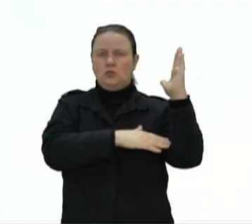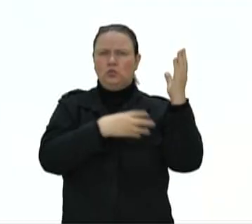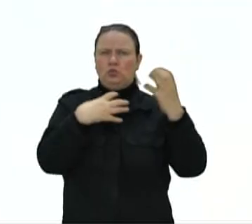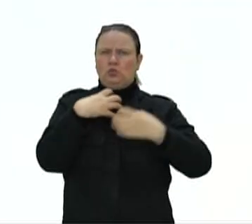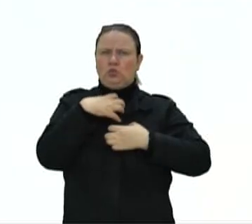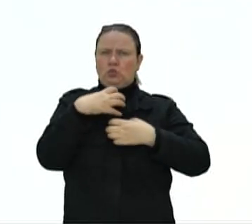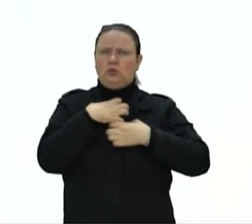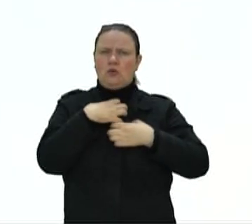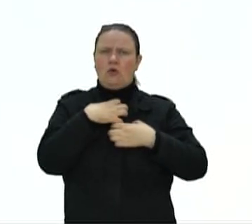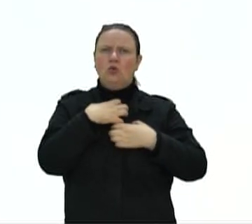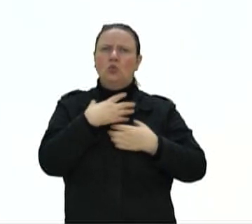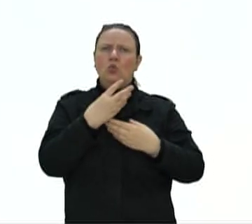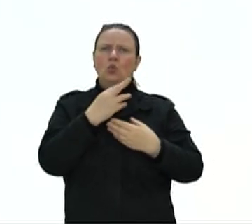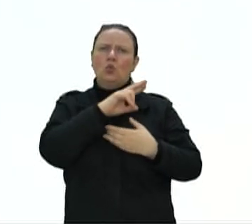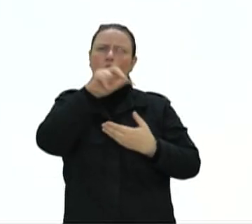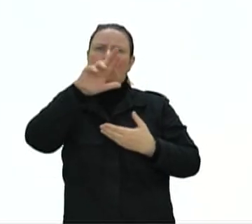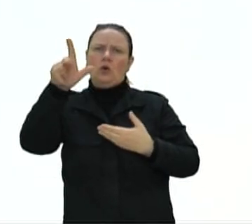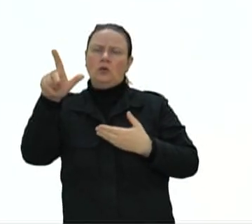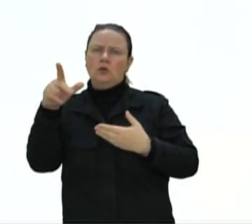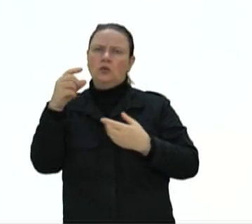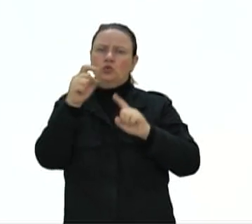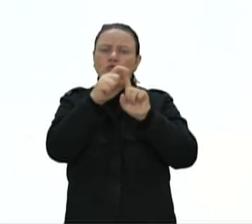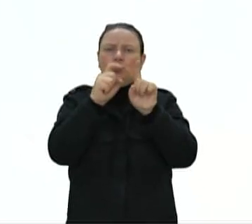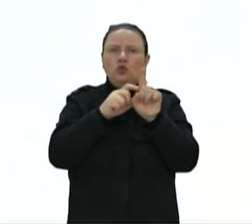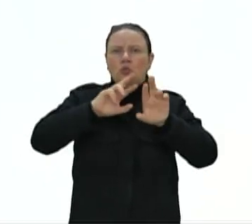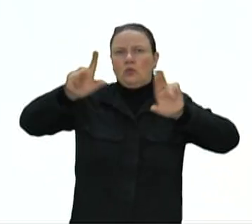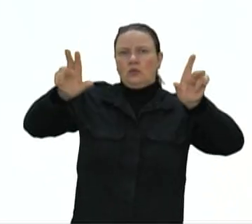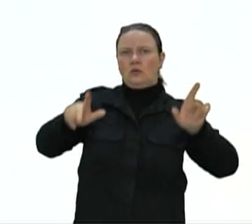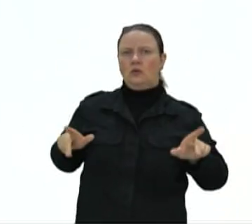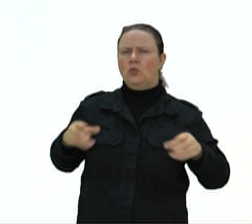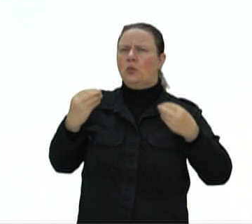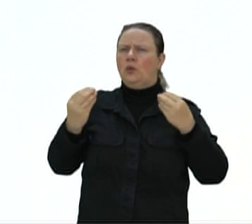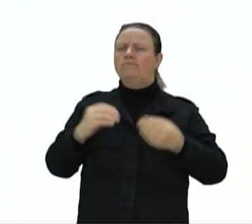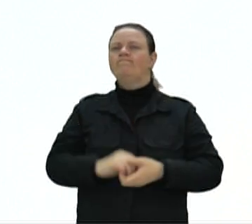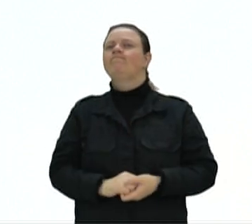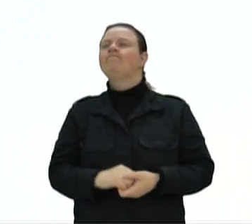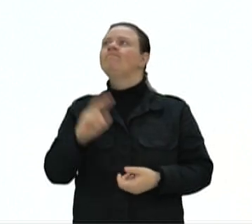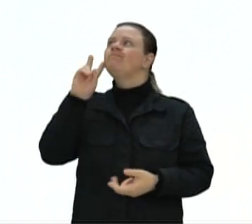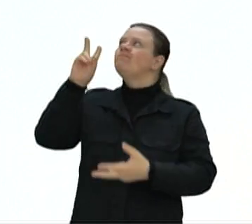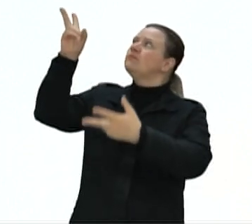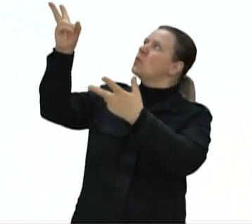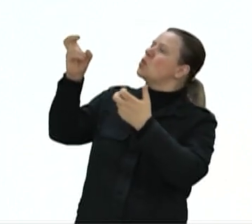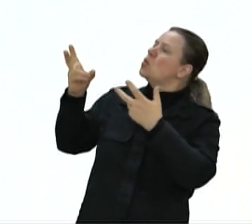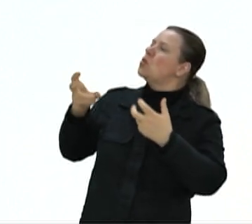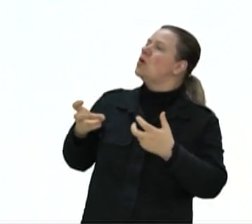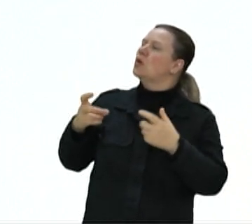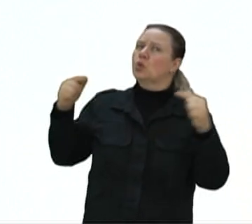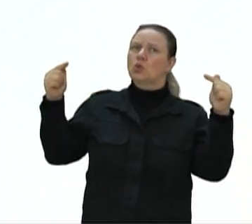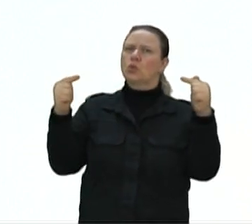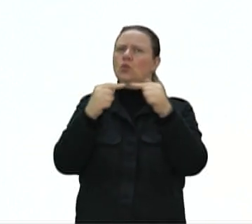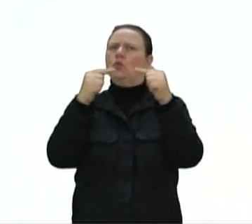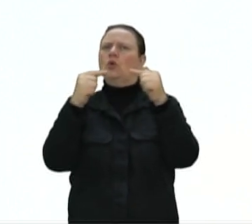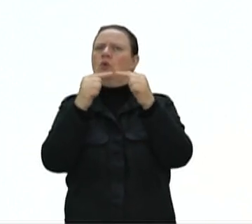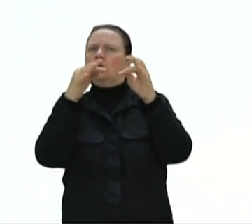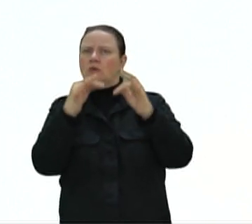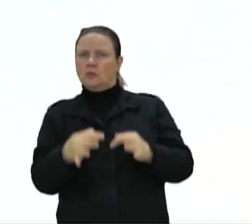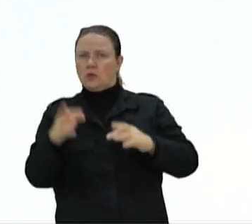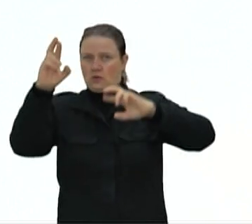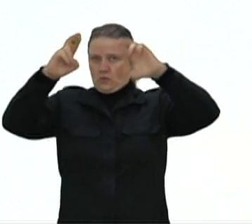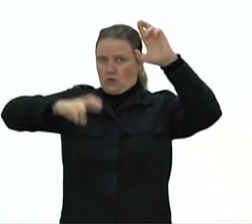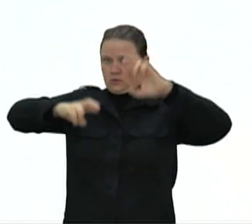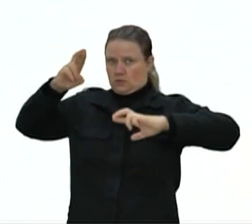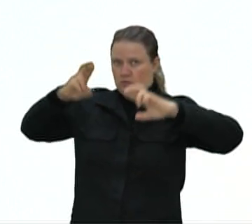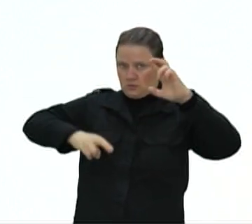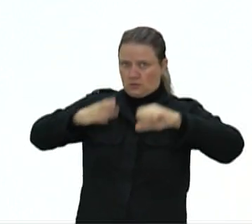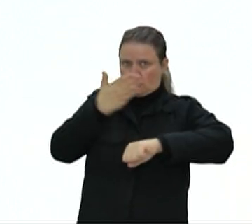vários gráficos. E você tem que fazer o quê, pessoal? Você tem que ver qual desses gráficos é o gráfico correto fazendo a análise. Vamos